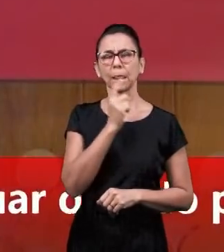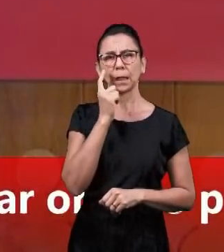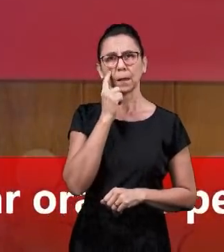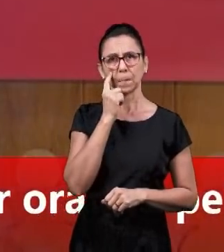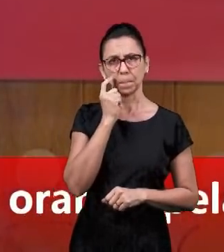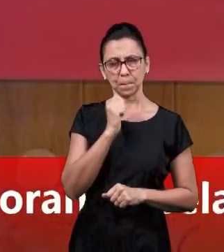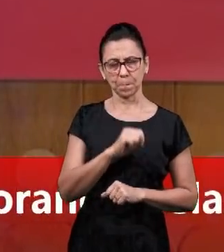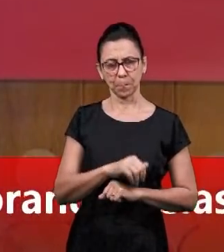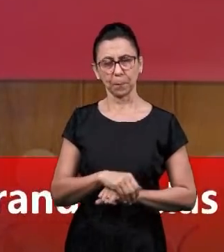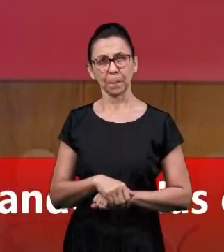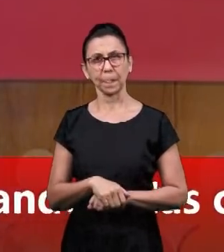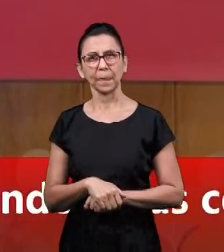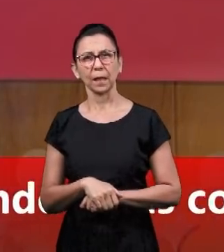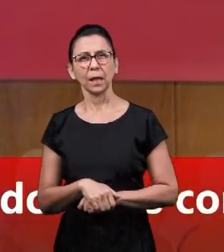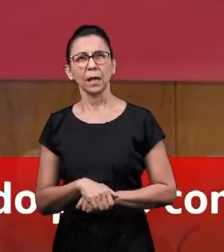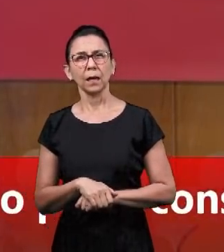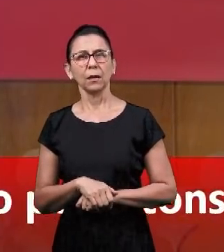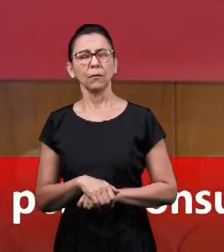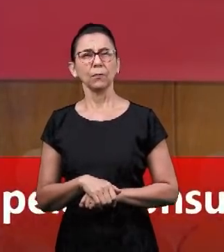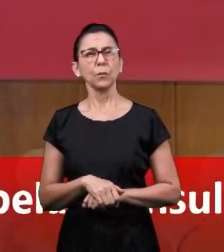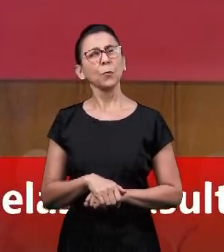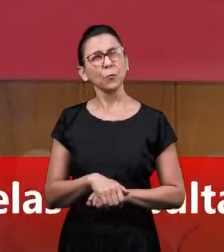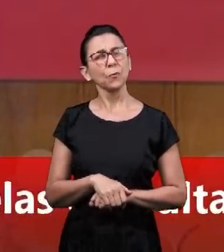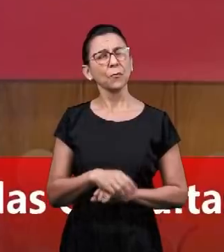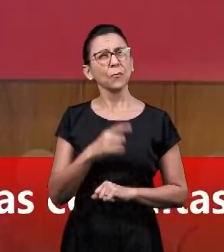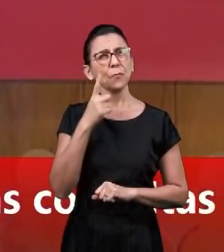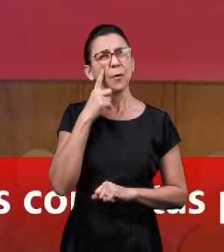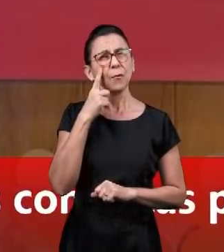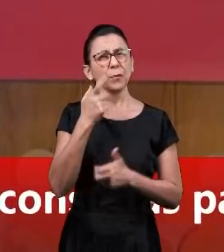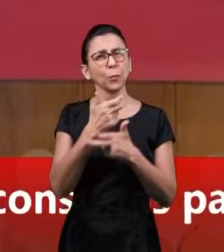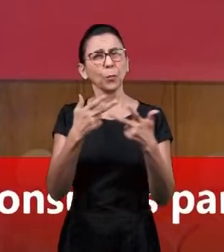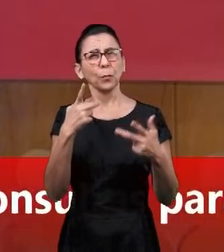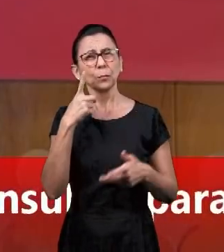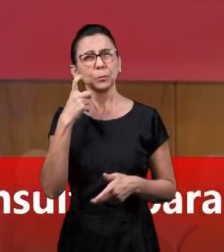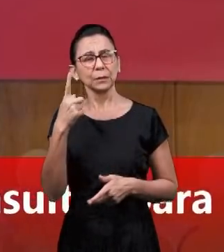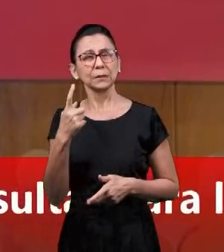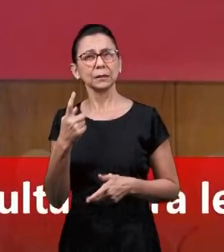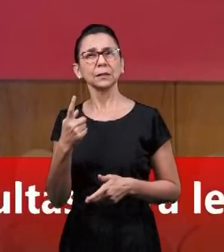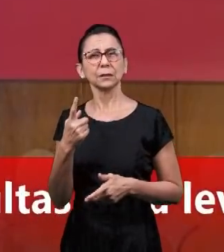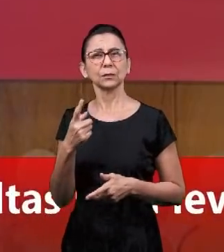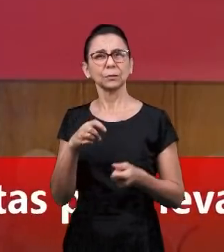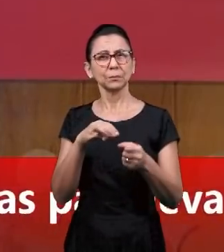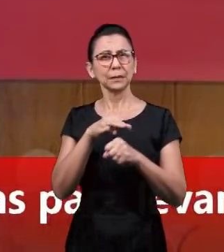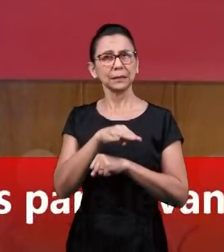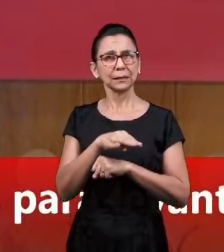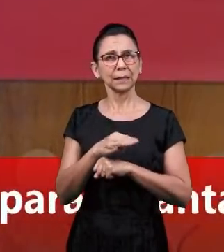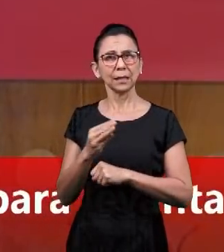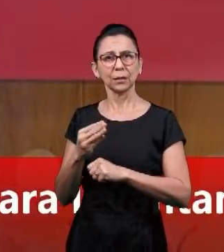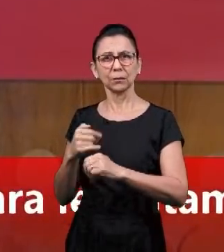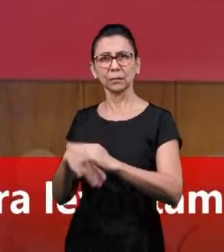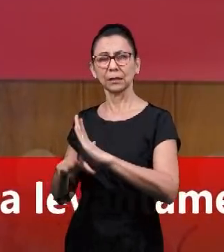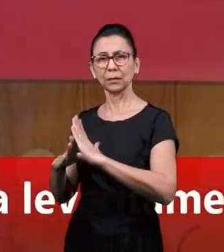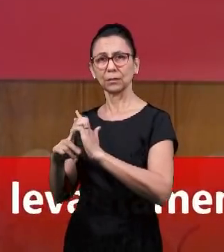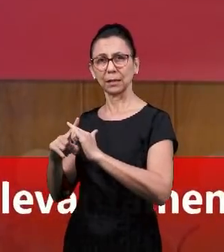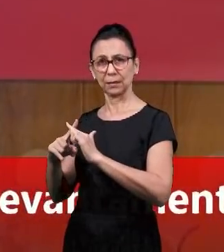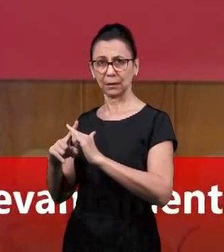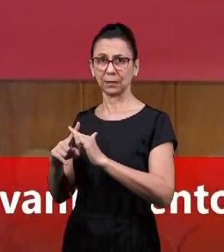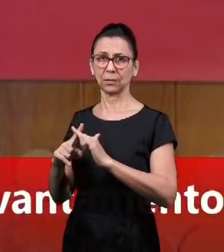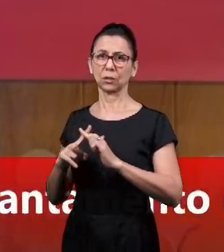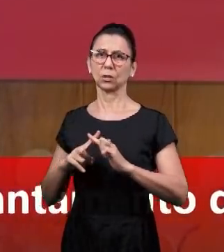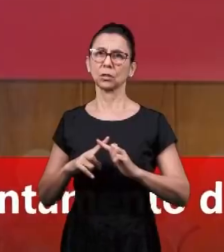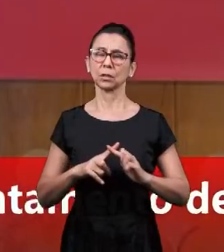Vamos pegar algumas coisas interessantes sobre o ministério na vida da igreja. O ministério na vida da igreja,